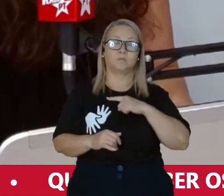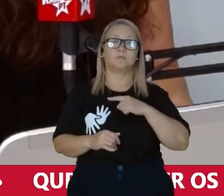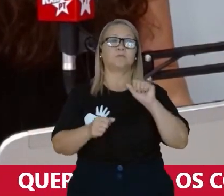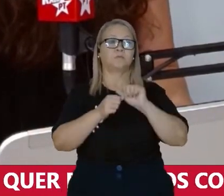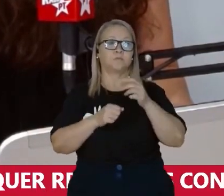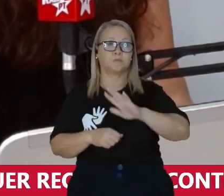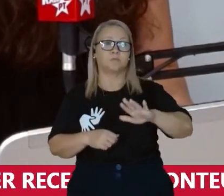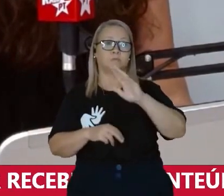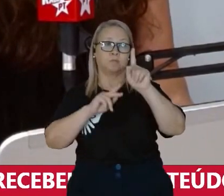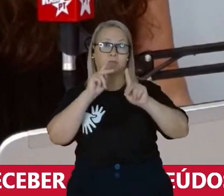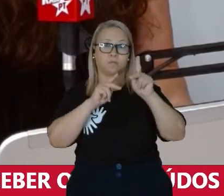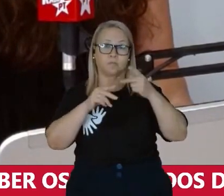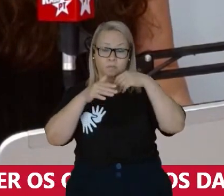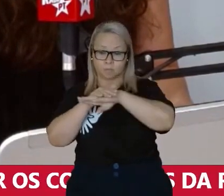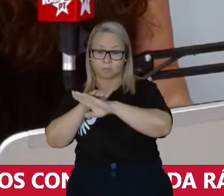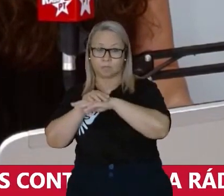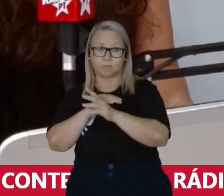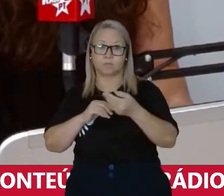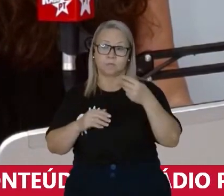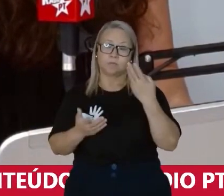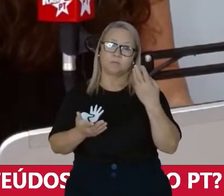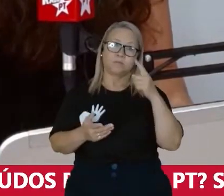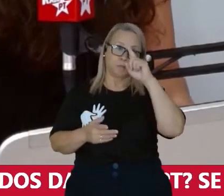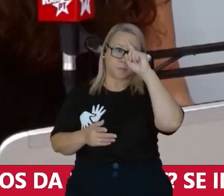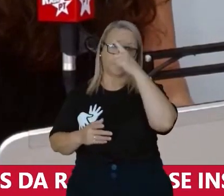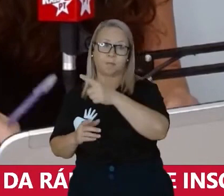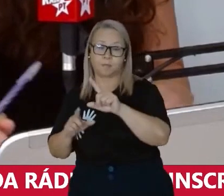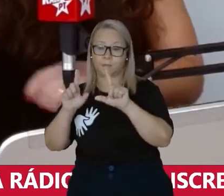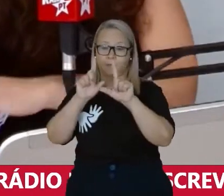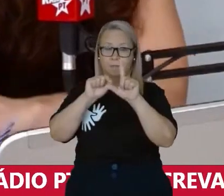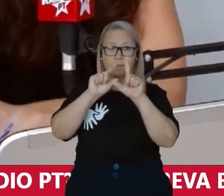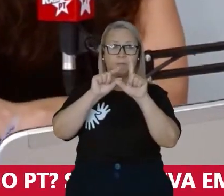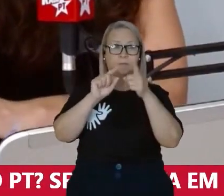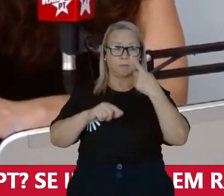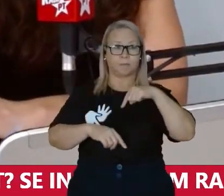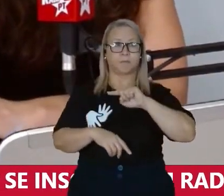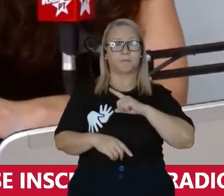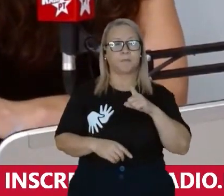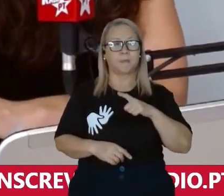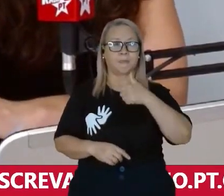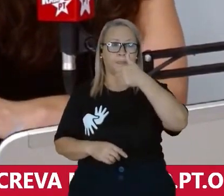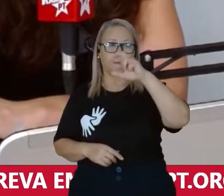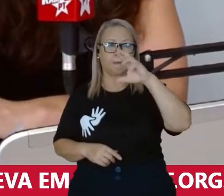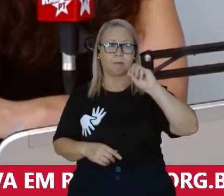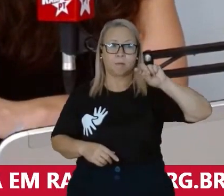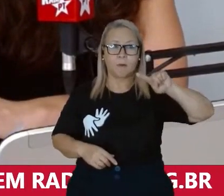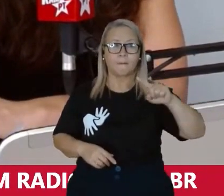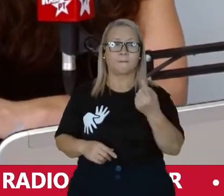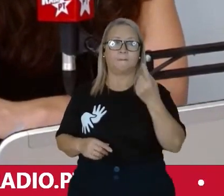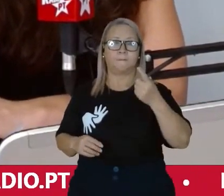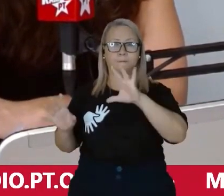é o pessoal que arquiva e manda para a gente o link. Então, assim, o que a gente tem todo um. Eu tenho 150 mil seguidores hoje em dia. Se não fosse